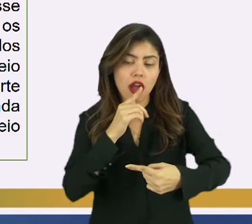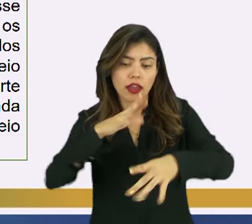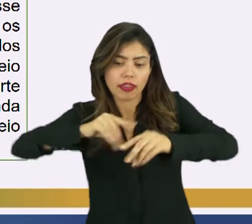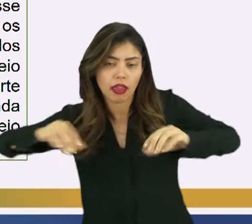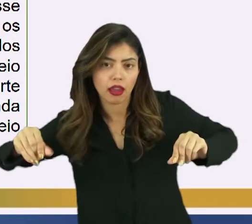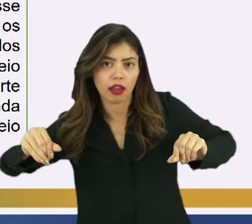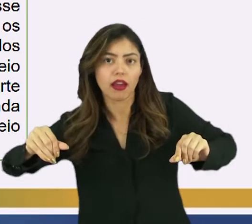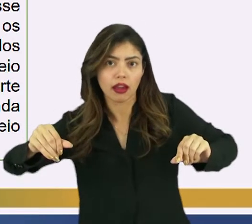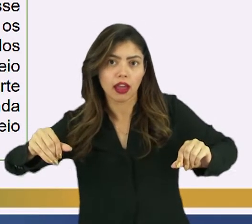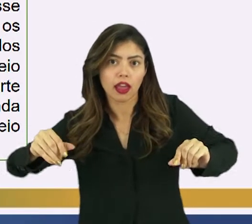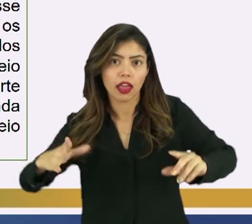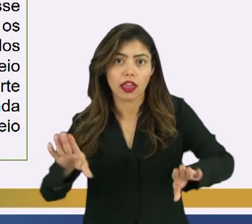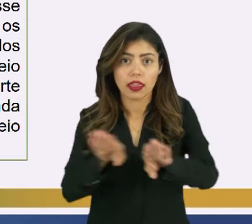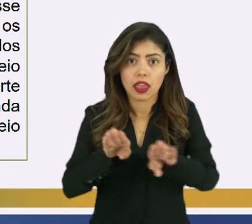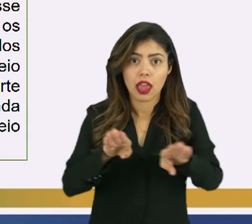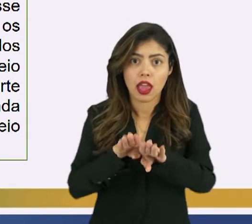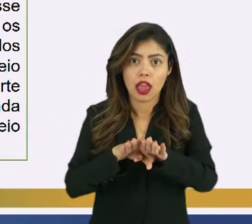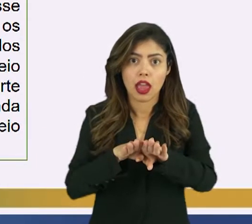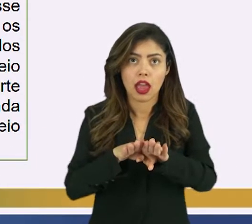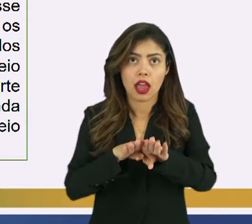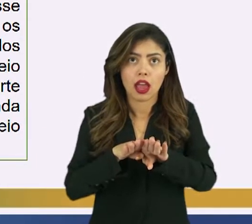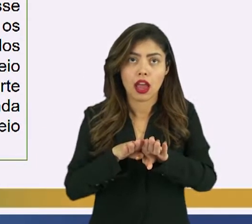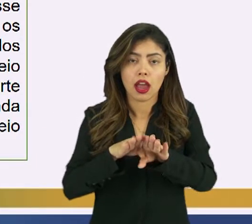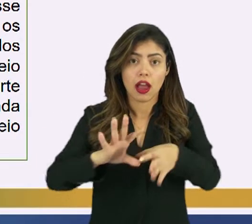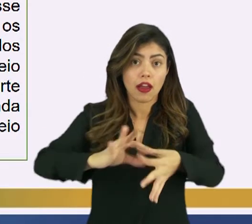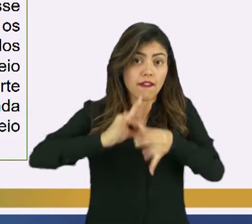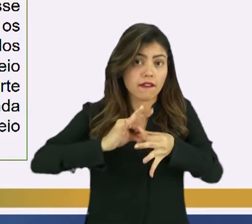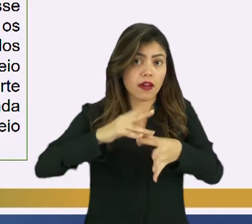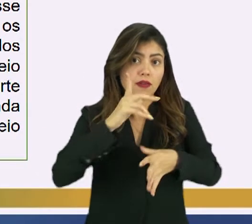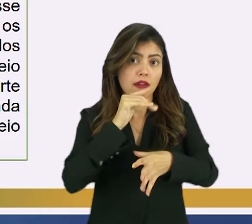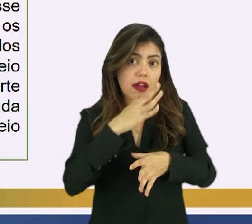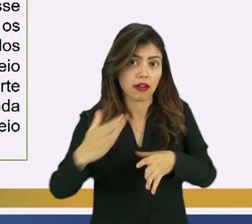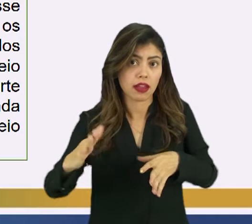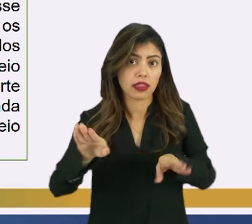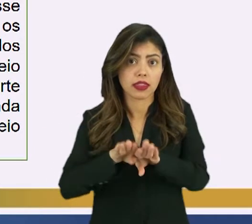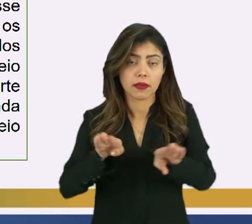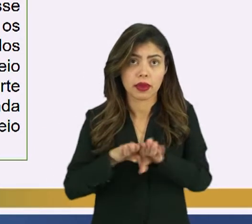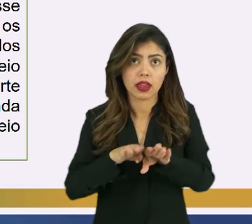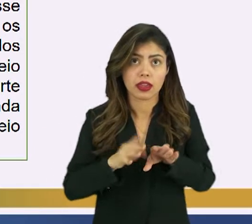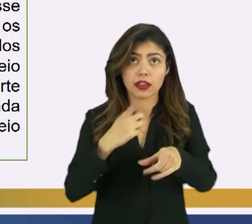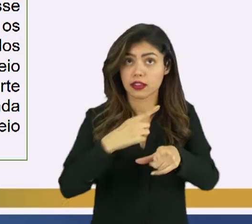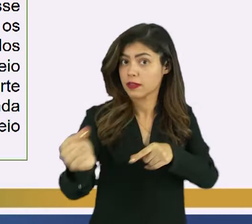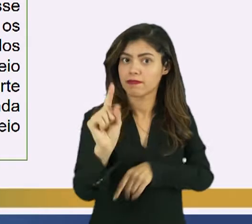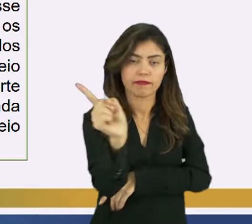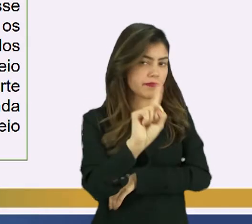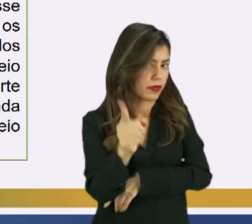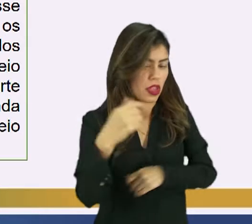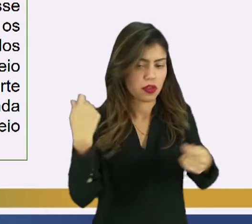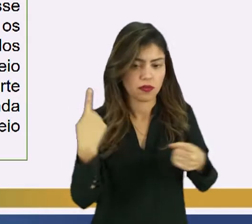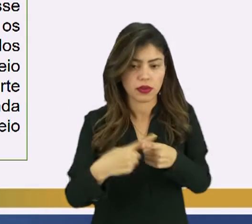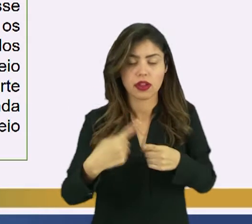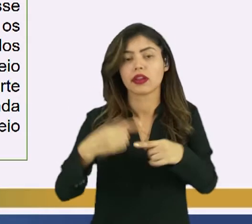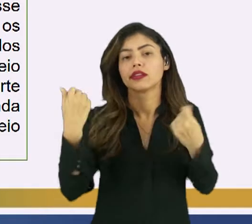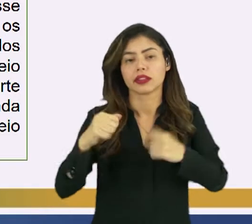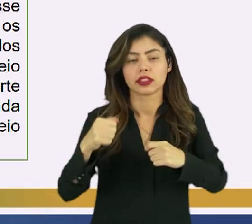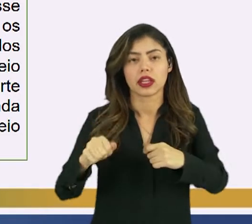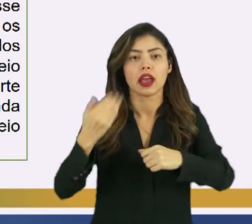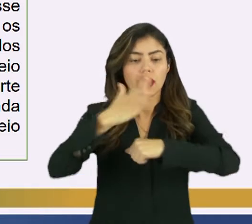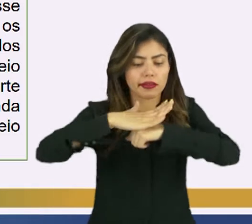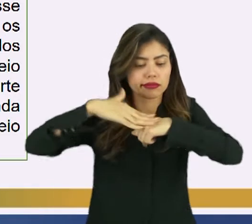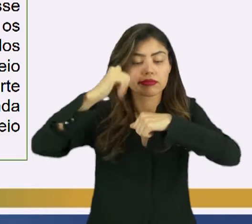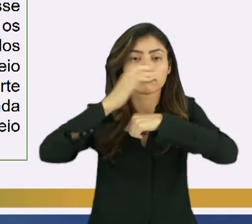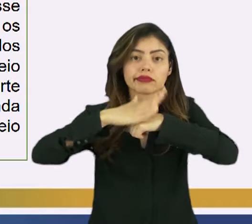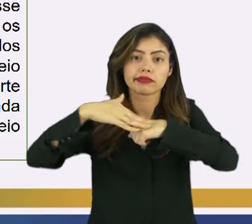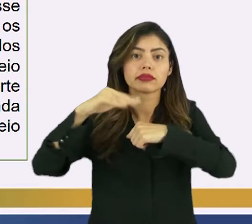outro, tá? Eles mantêm, então, uma forte vinculação com a água e delas não vão se afastar porque eles precisam sempre manter